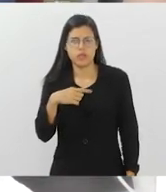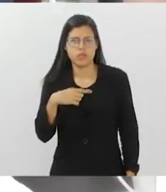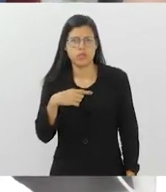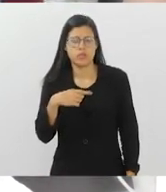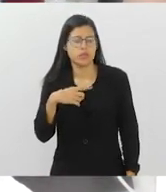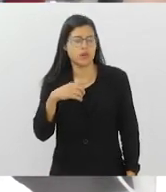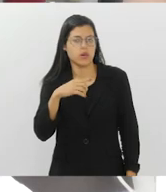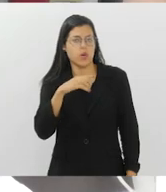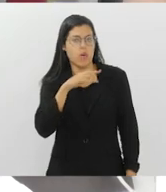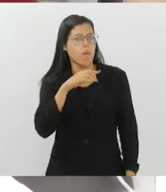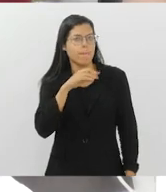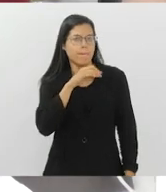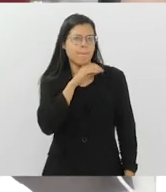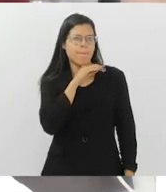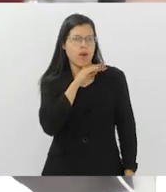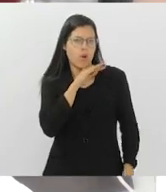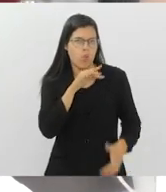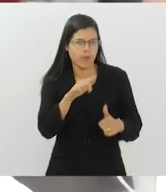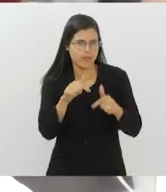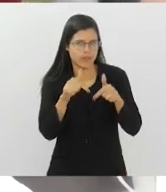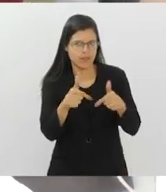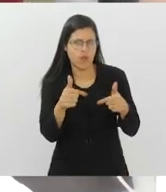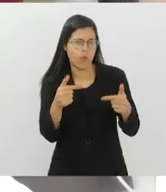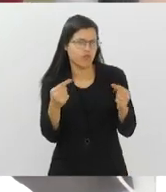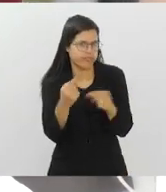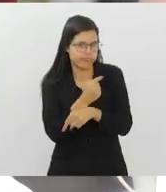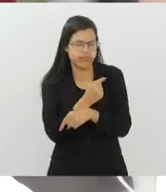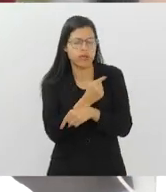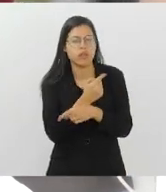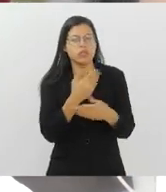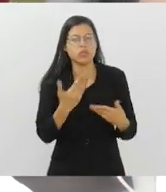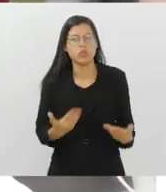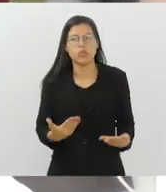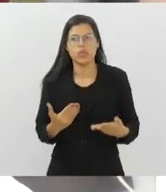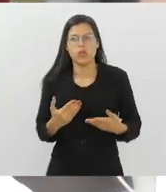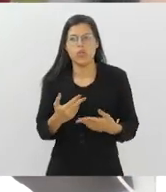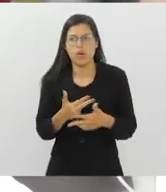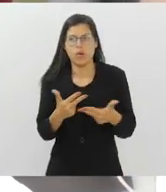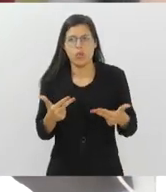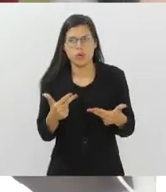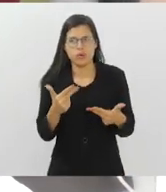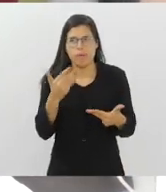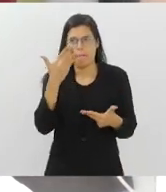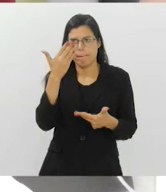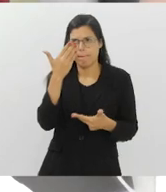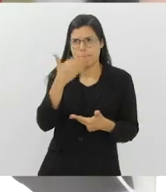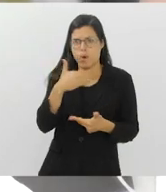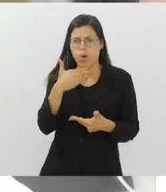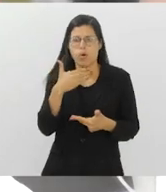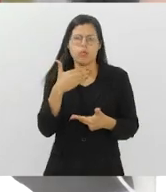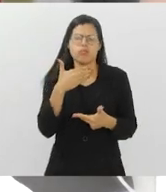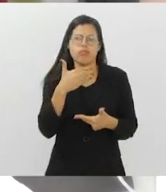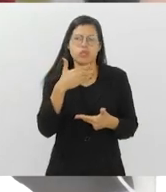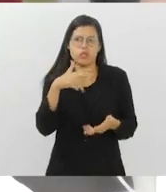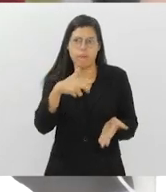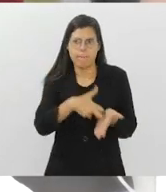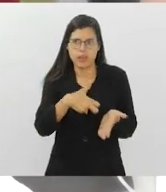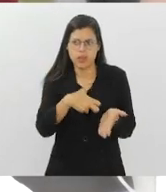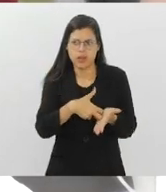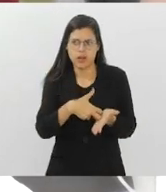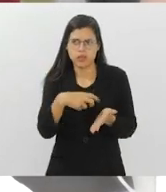má intenção, ou uma discordância, algo que cause prova para si de penalidade, há